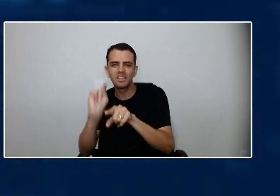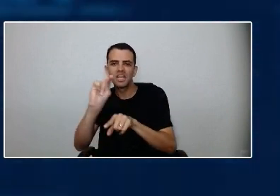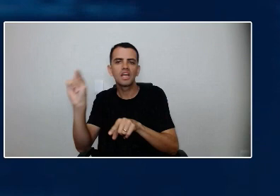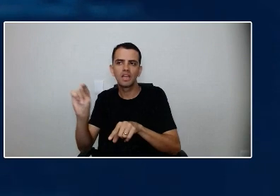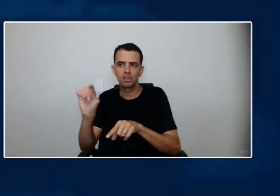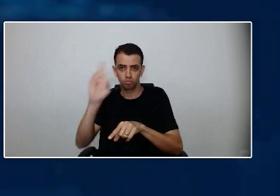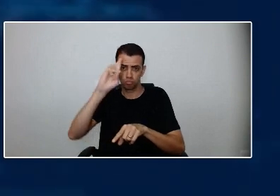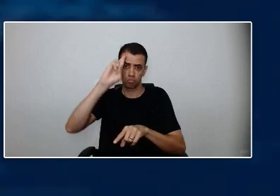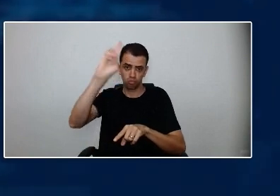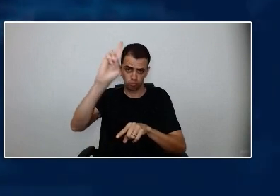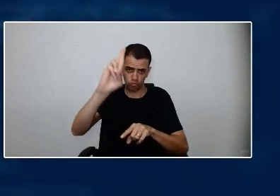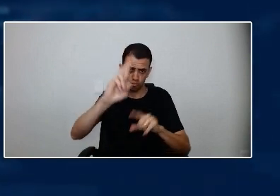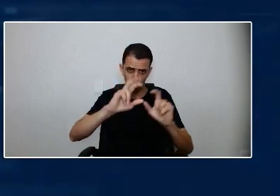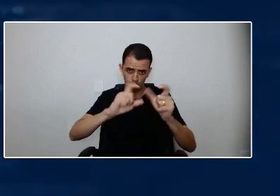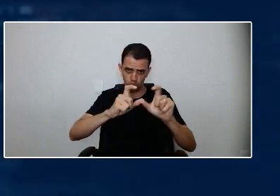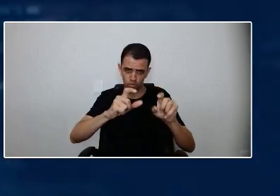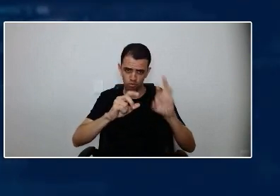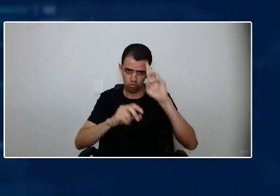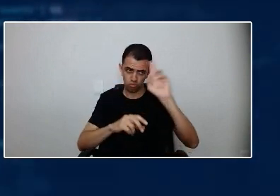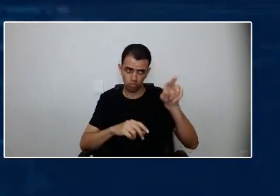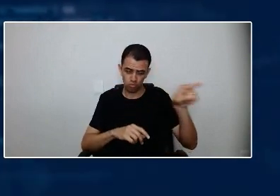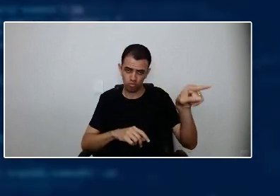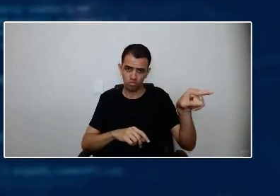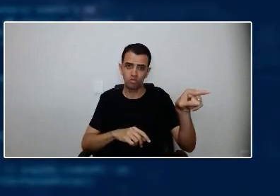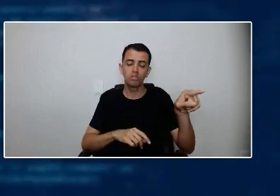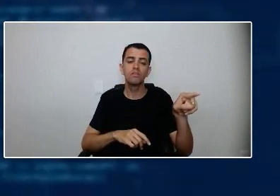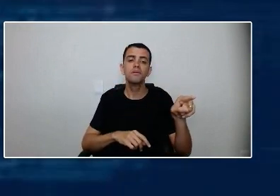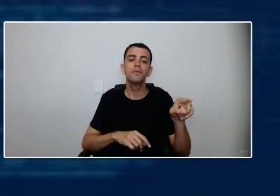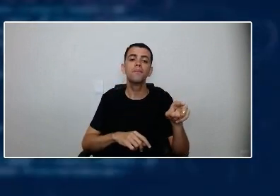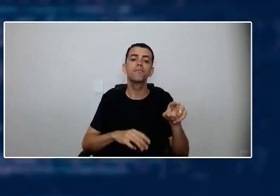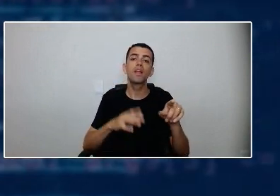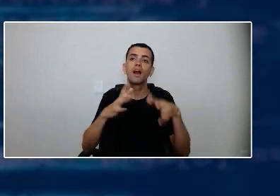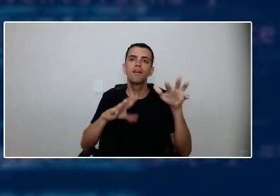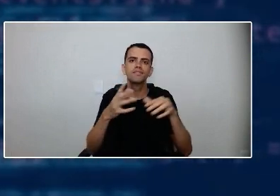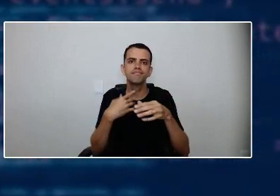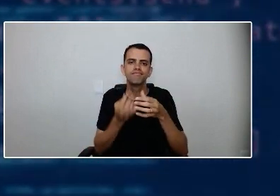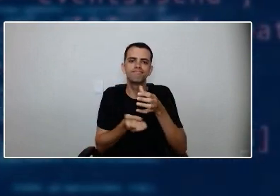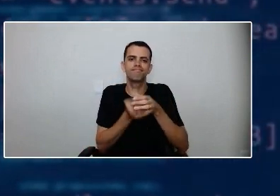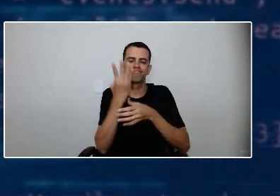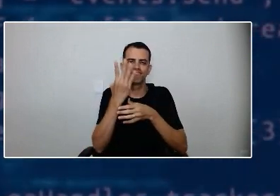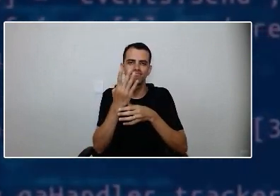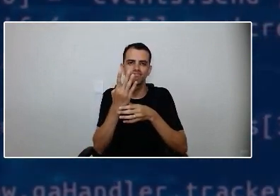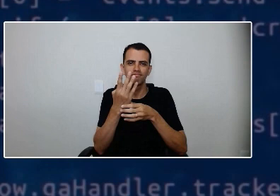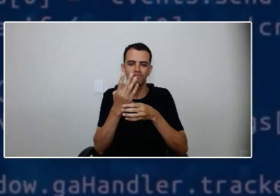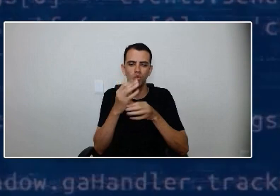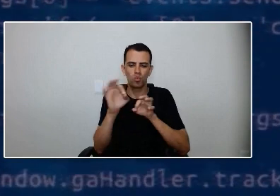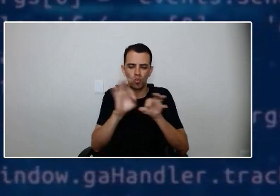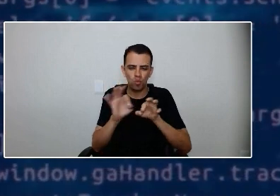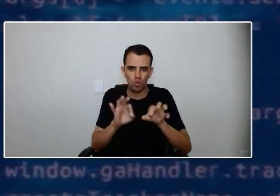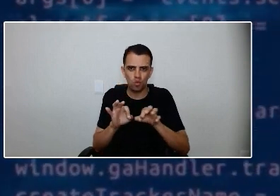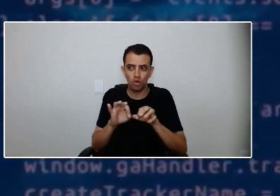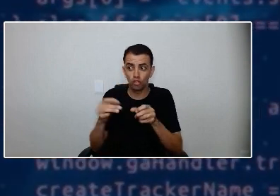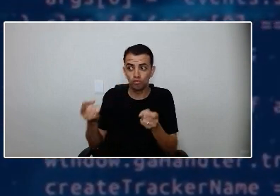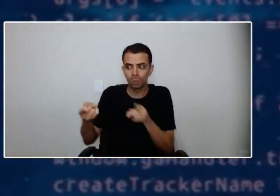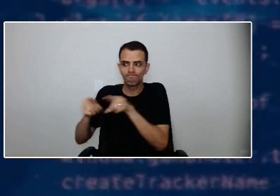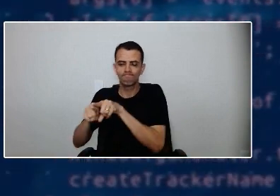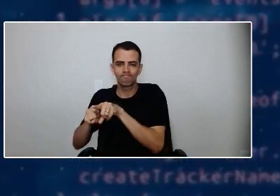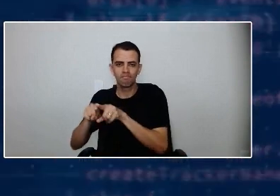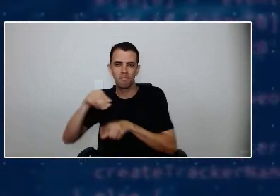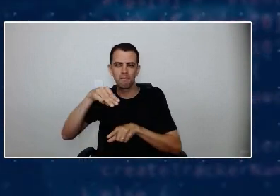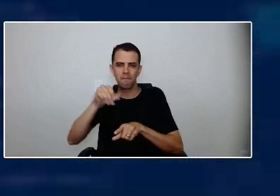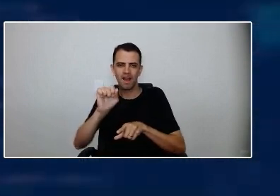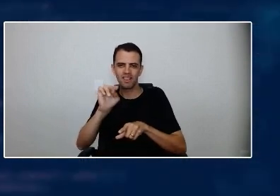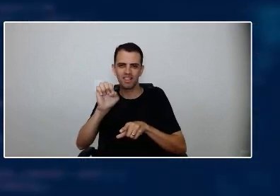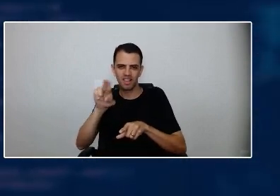produto às vezes quando você vai produzir um né vou produzir um conteúdo aqui em em parceria com Mateus aqui que meu amigo vamos vender um